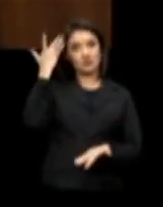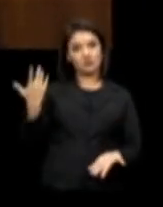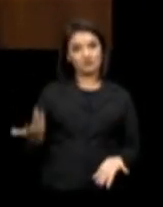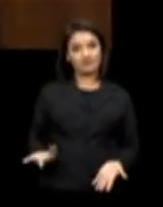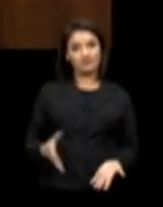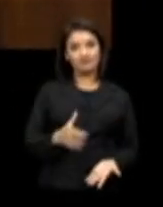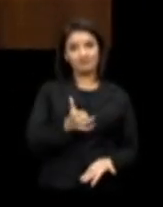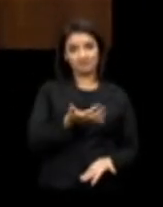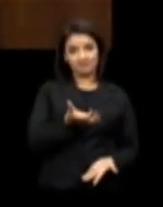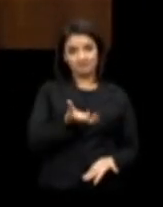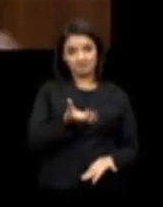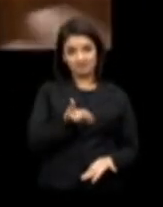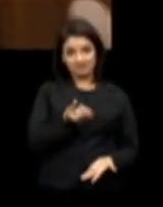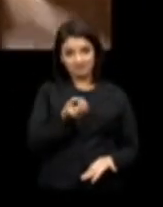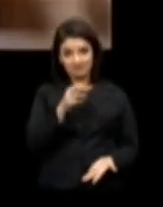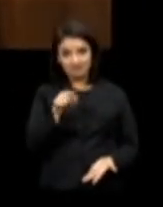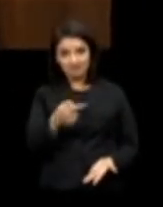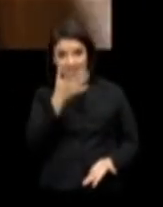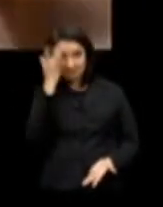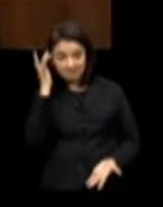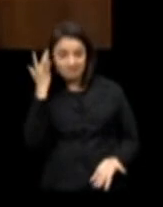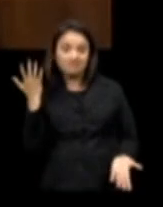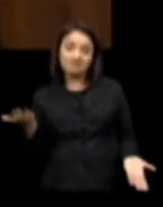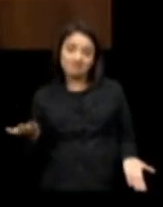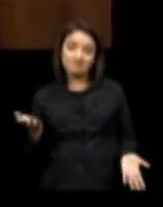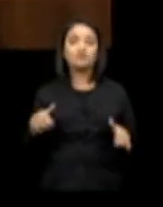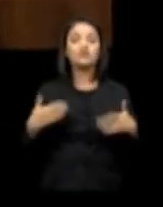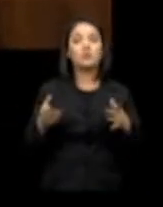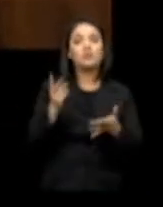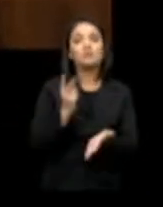fim, ainda que superadas todas